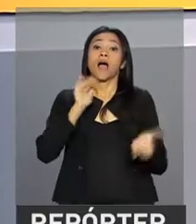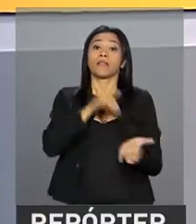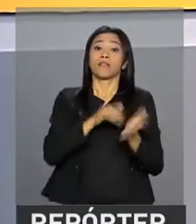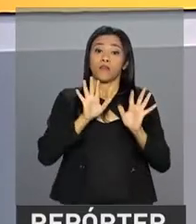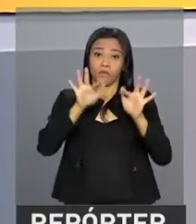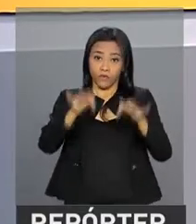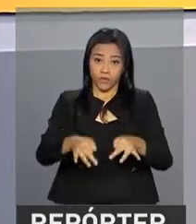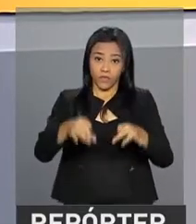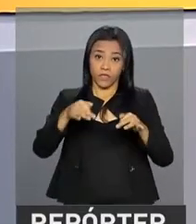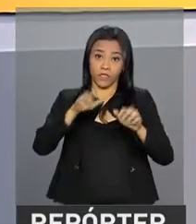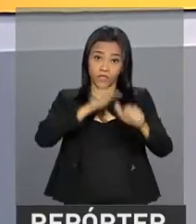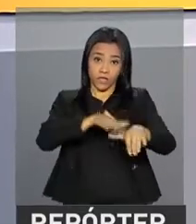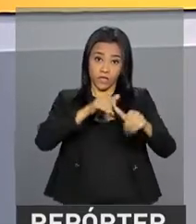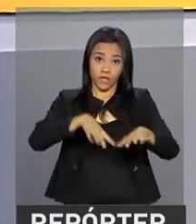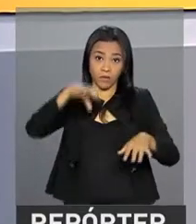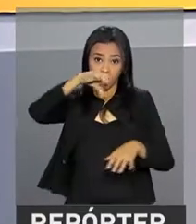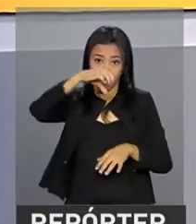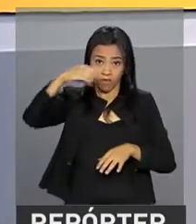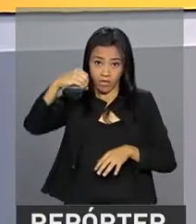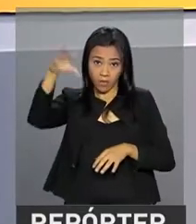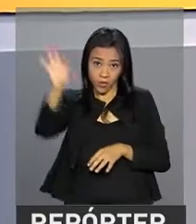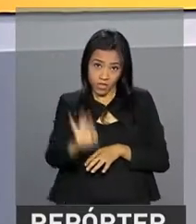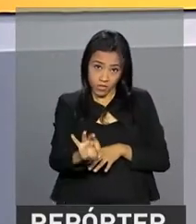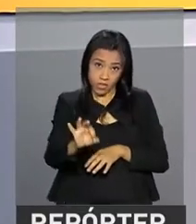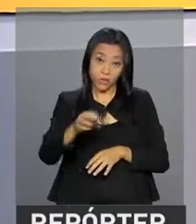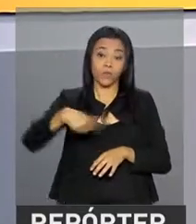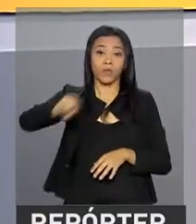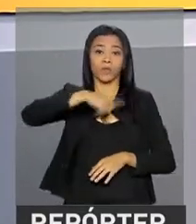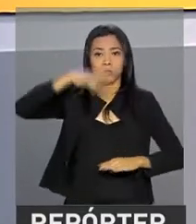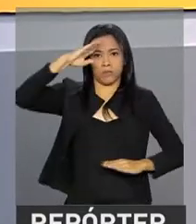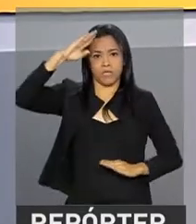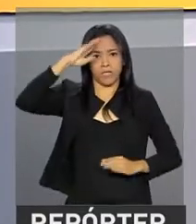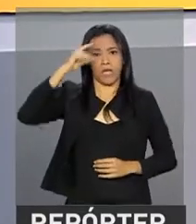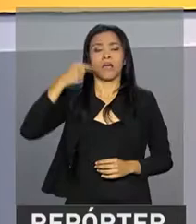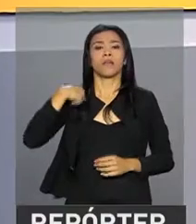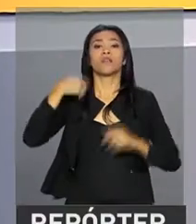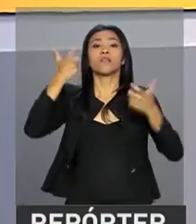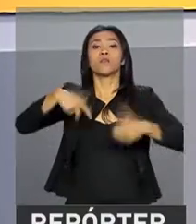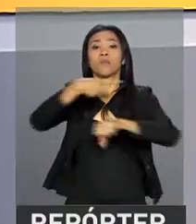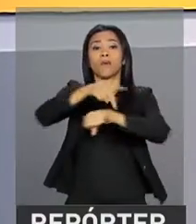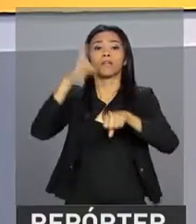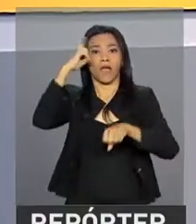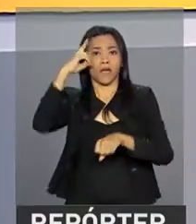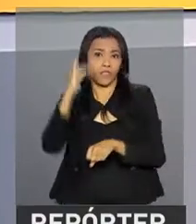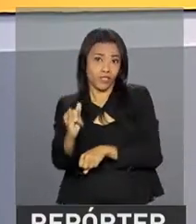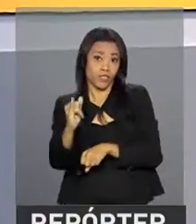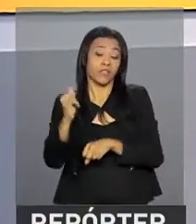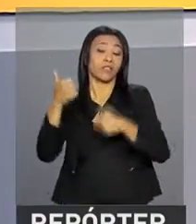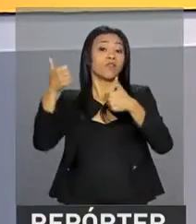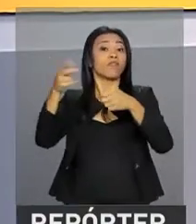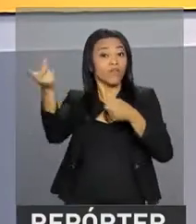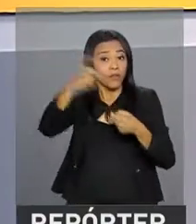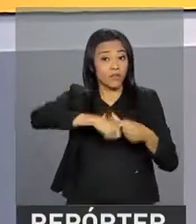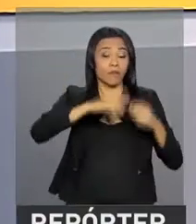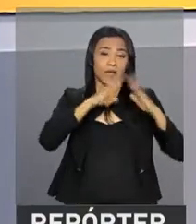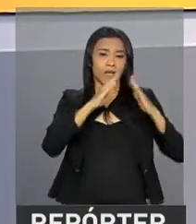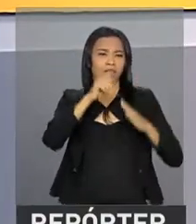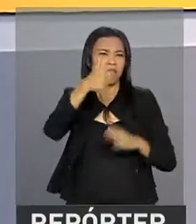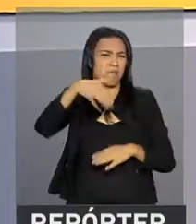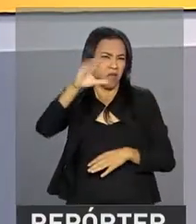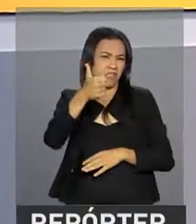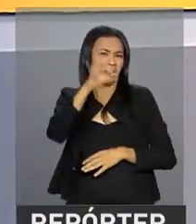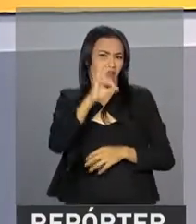noventa por cento dos militares brasileiros que estão no haiti vão voltar para casa após mais de uma década ajudando a população do país caribenho